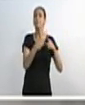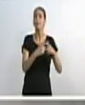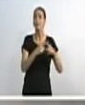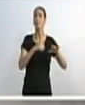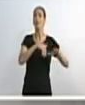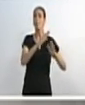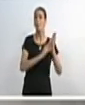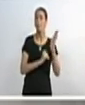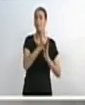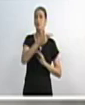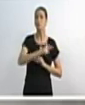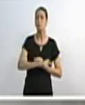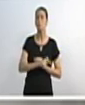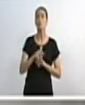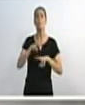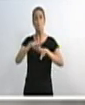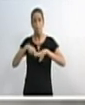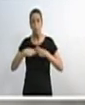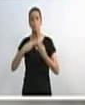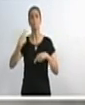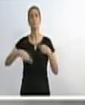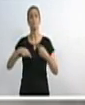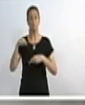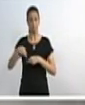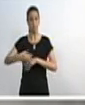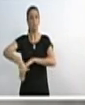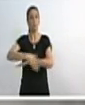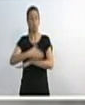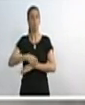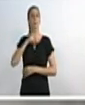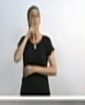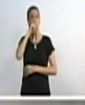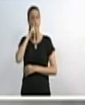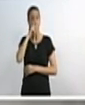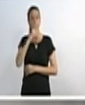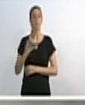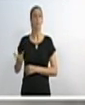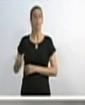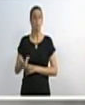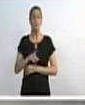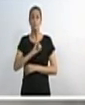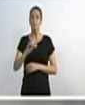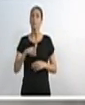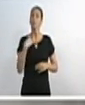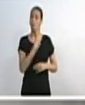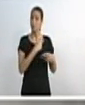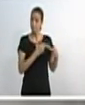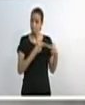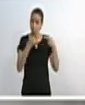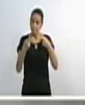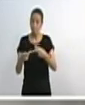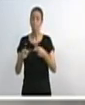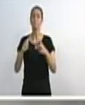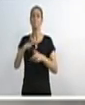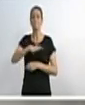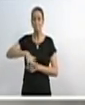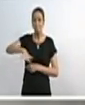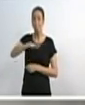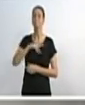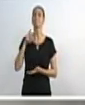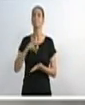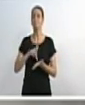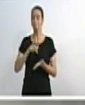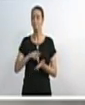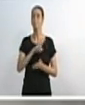não foi recolocado naquele local? É uma via perigosa. Se a gente for visitar a região, eu vou lhe mostrar o local. O senhor vai entender perfeitamente a